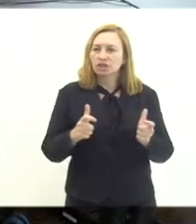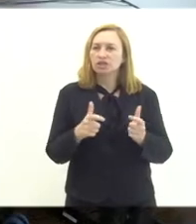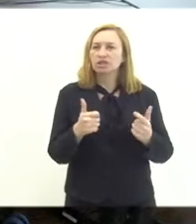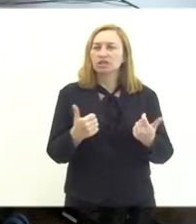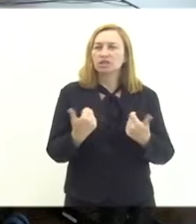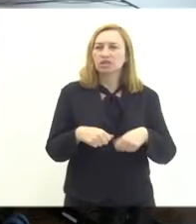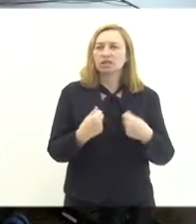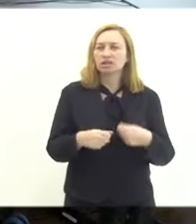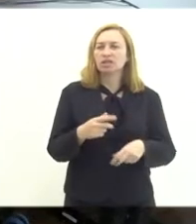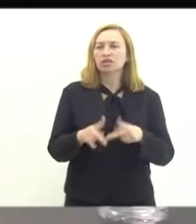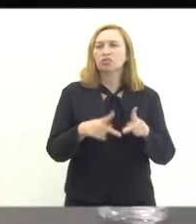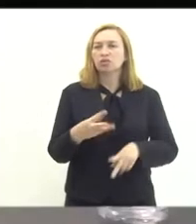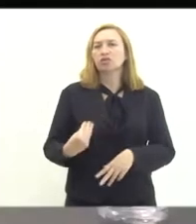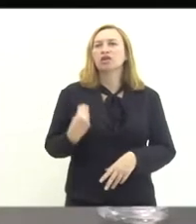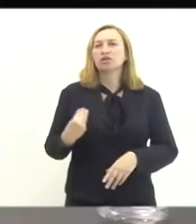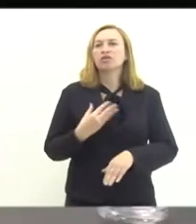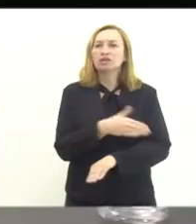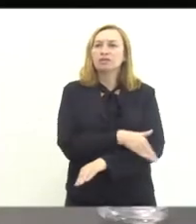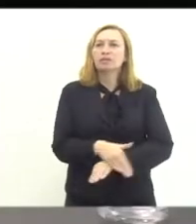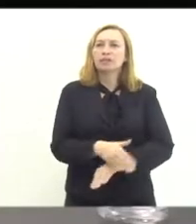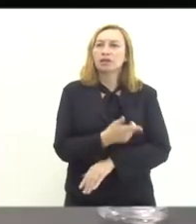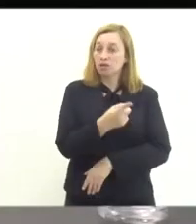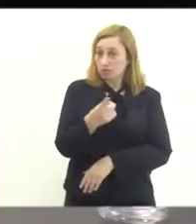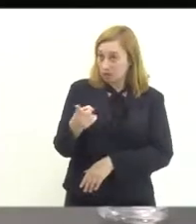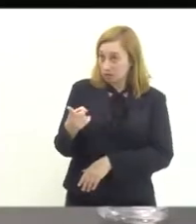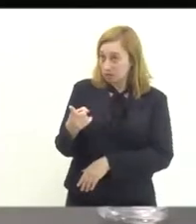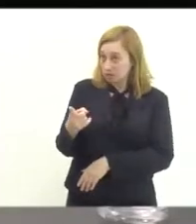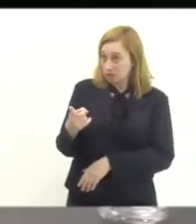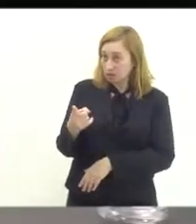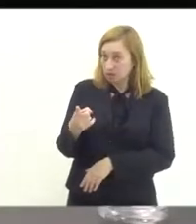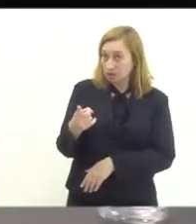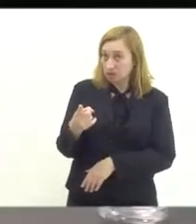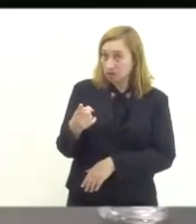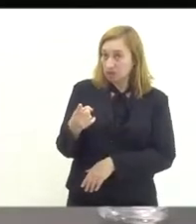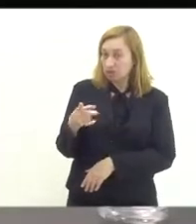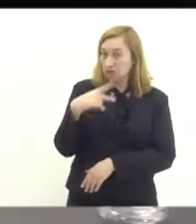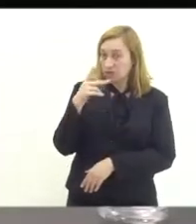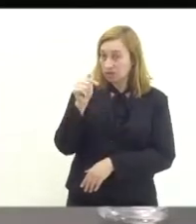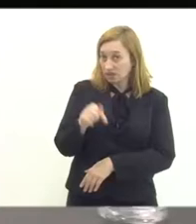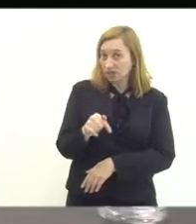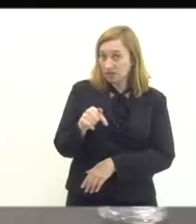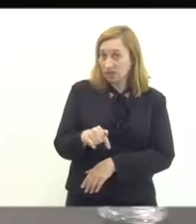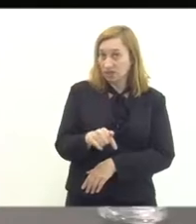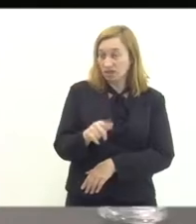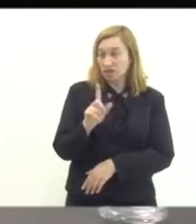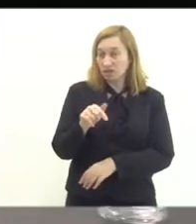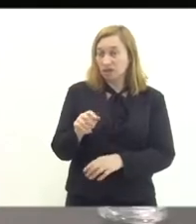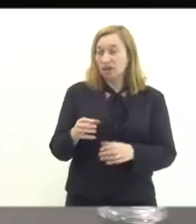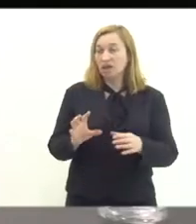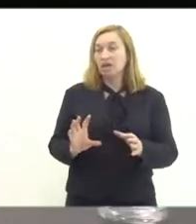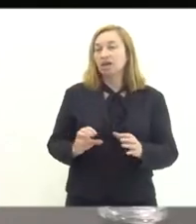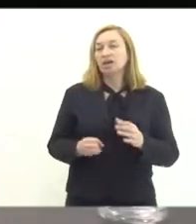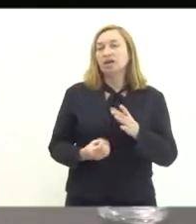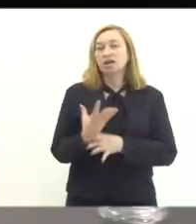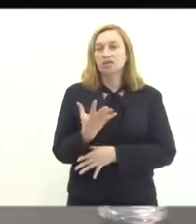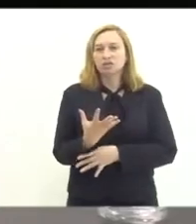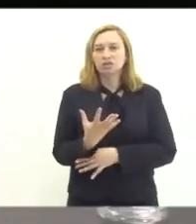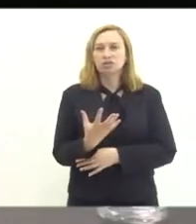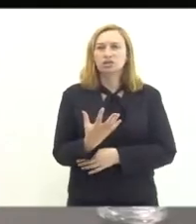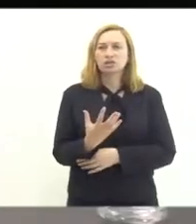da população o que vocês estão na forma que vocês estão trazendo aqui que a construção